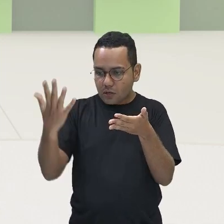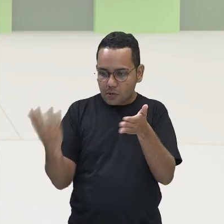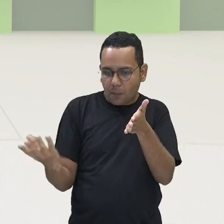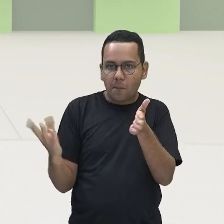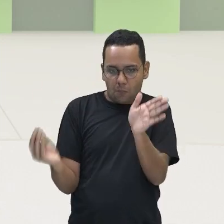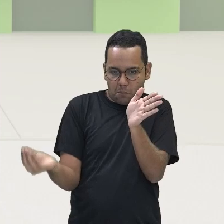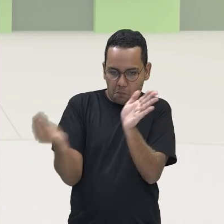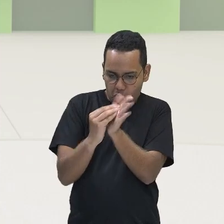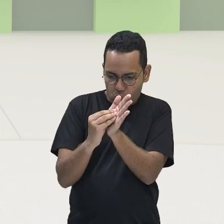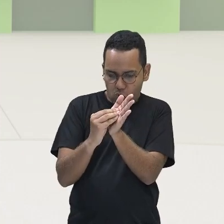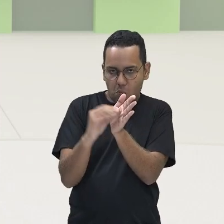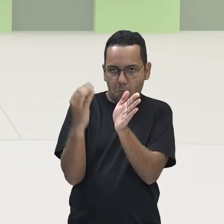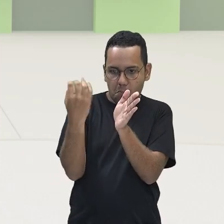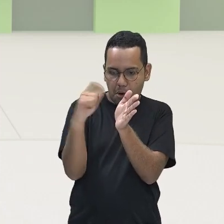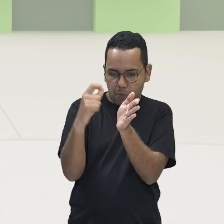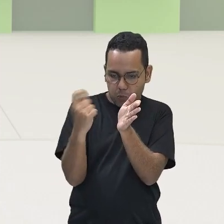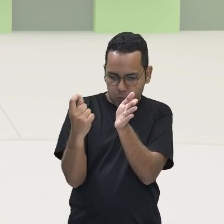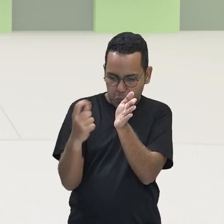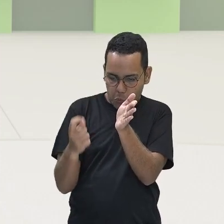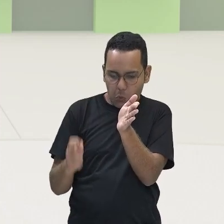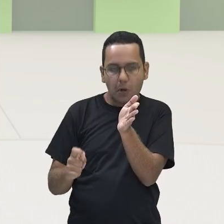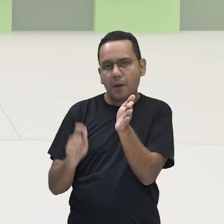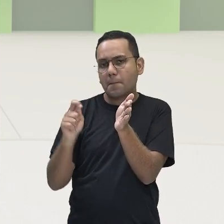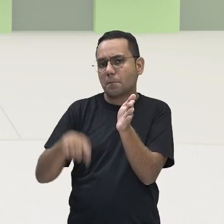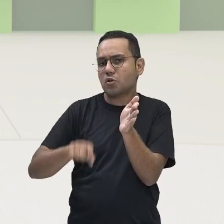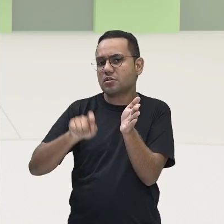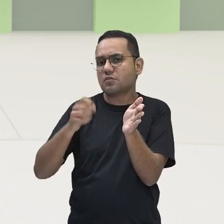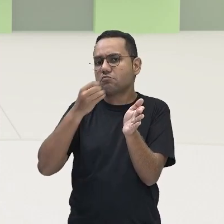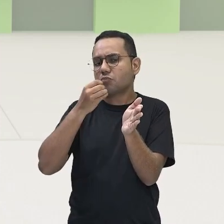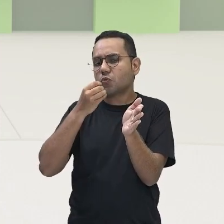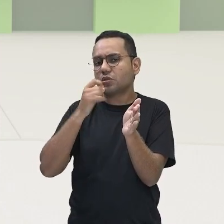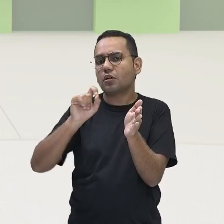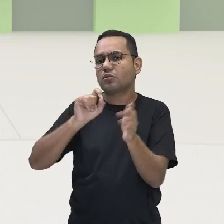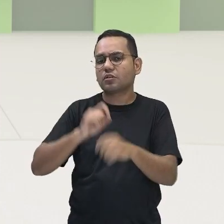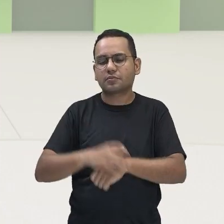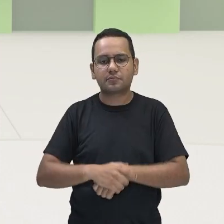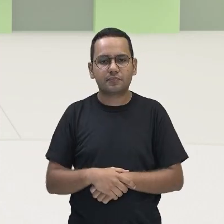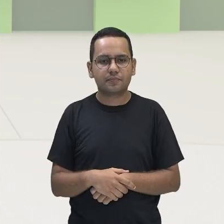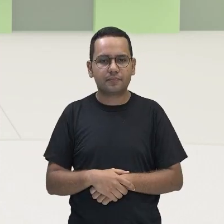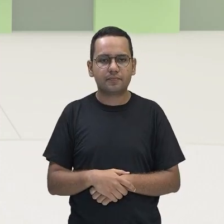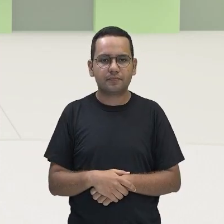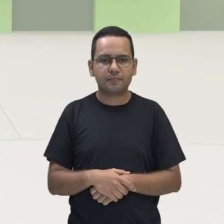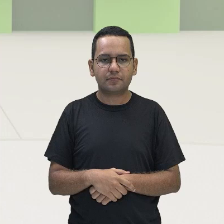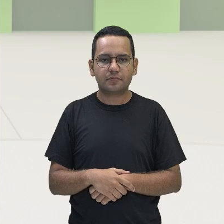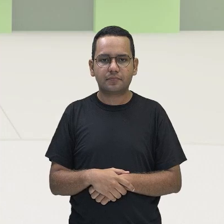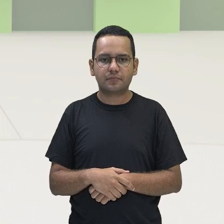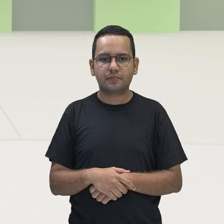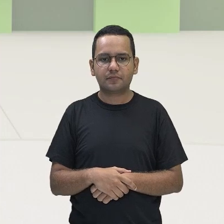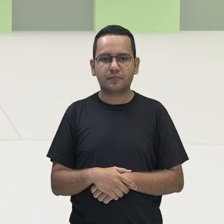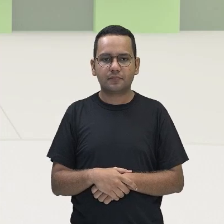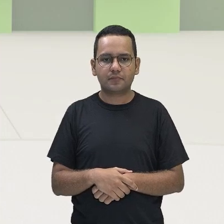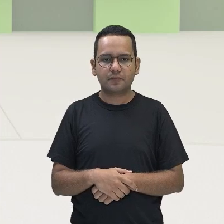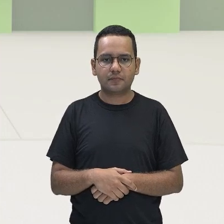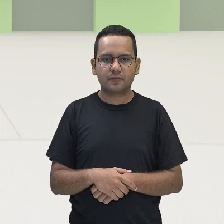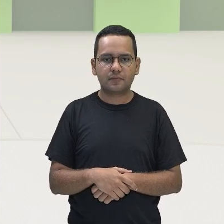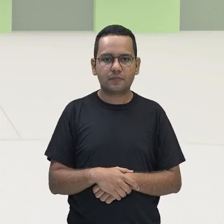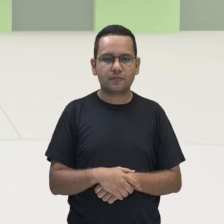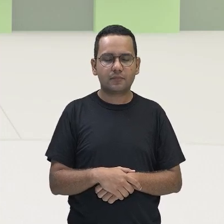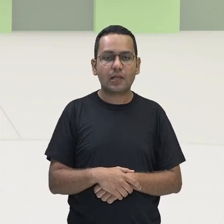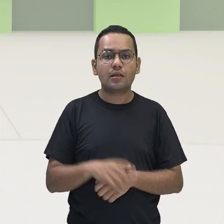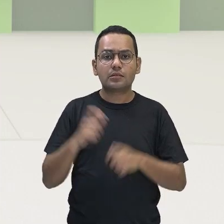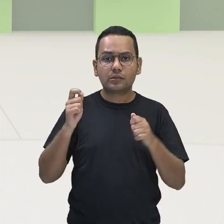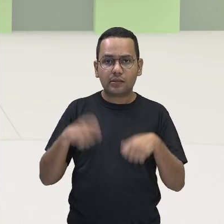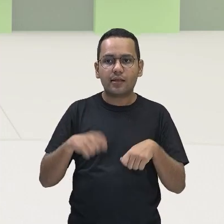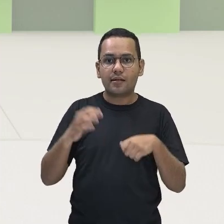então permitir, né, a observação, a chegar, né, nessas